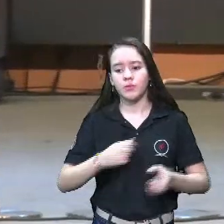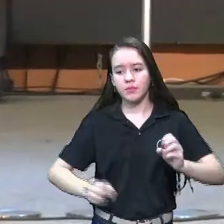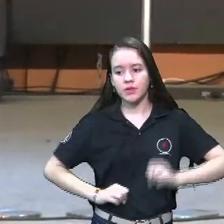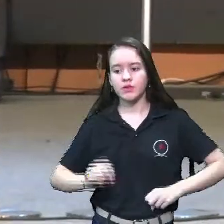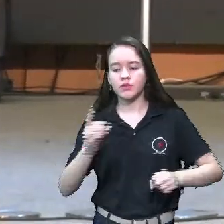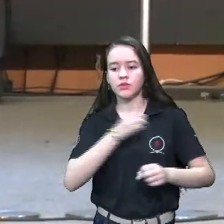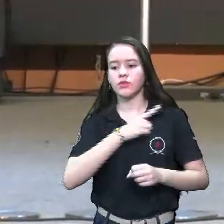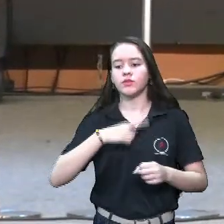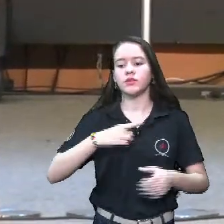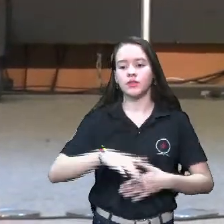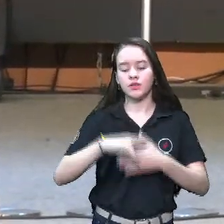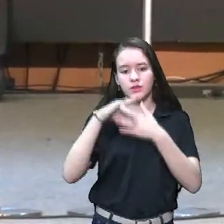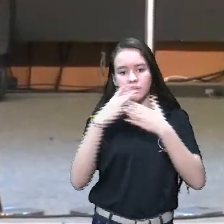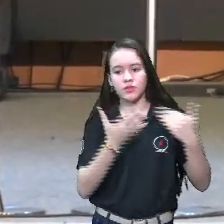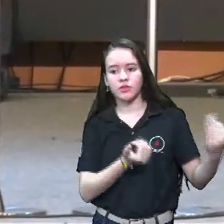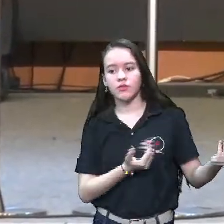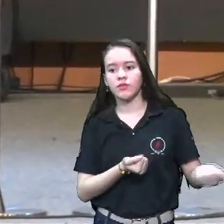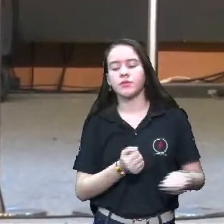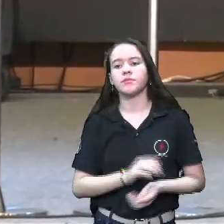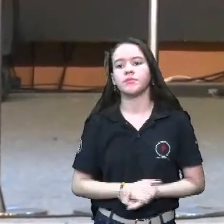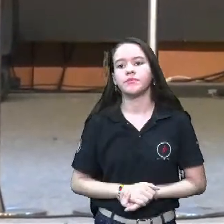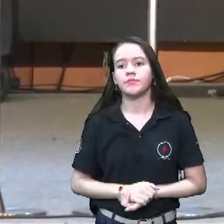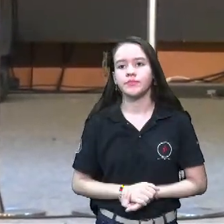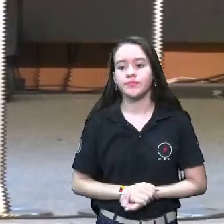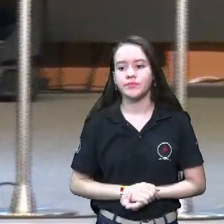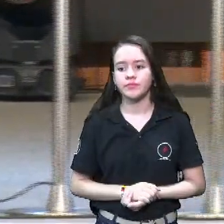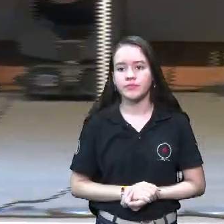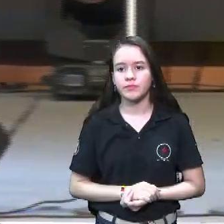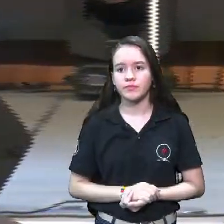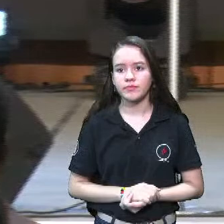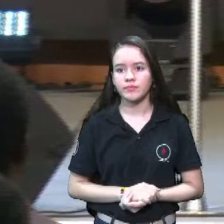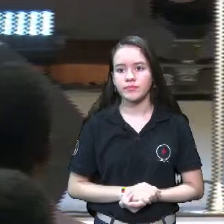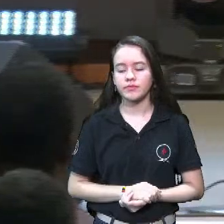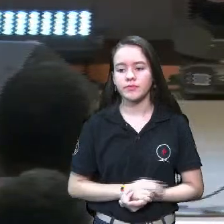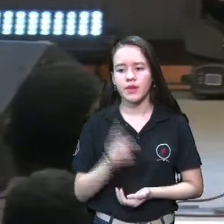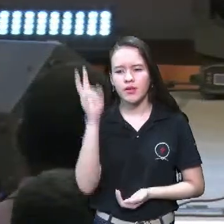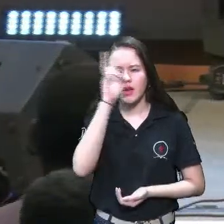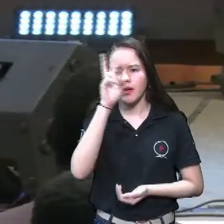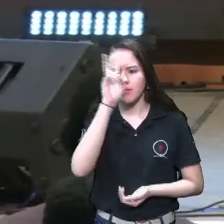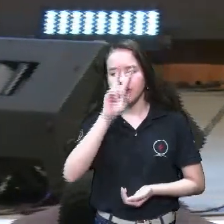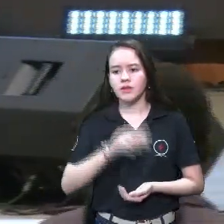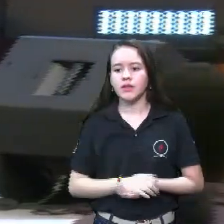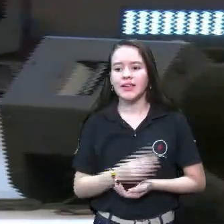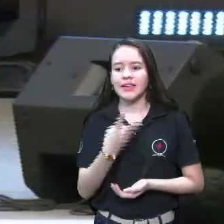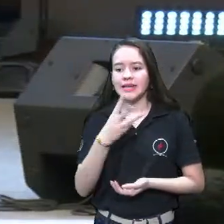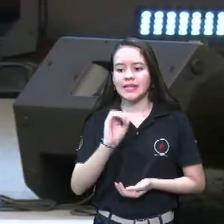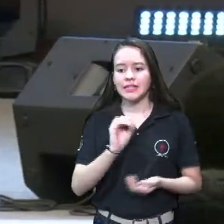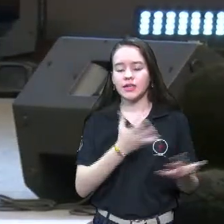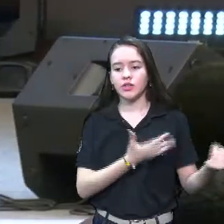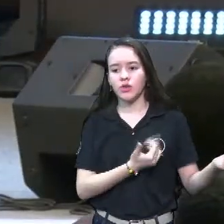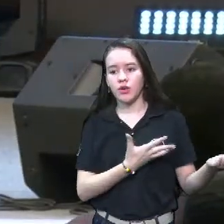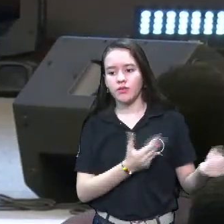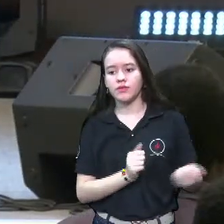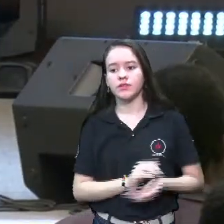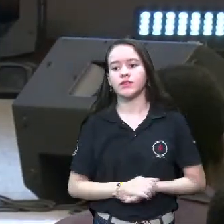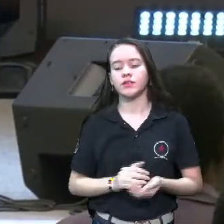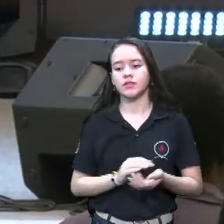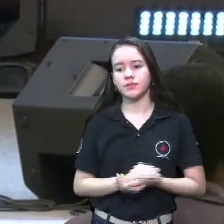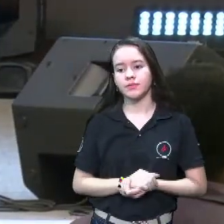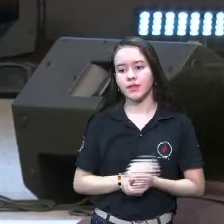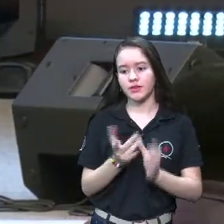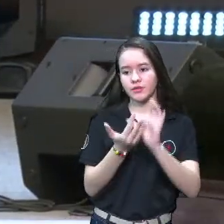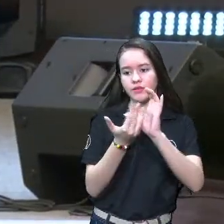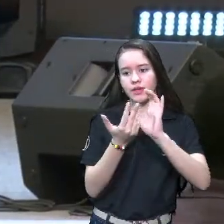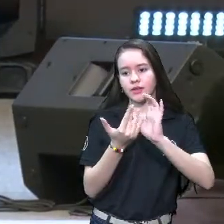a minha história é construída aqui nesse lugar, e aí, eu lembro que eu tinha 30 jovens na Devec, Vista Alegre, e os meninos falaram assim,